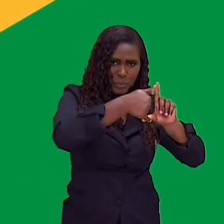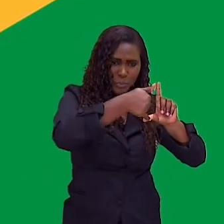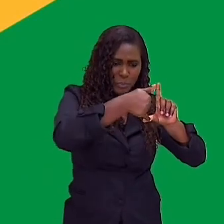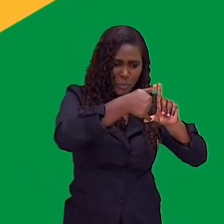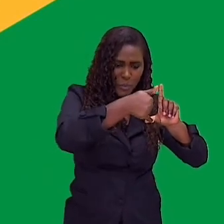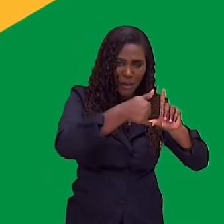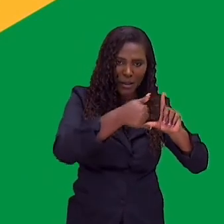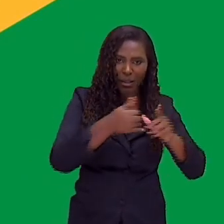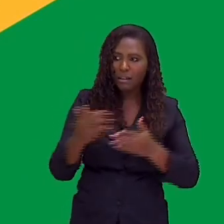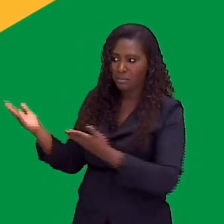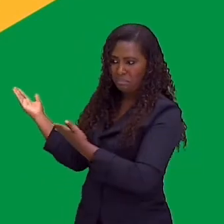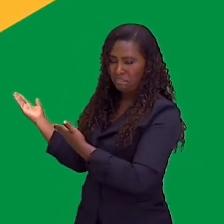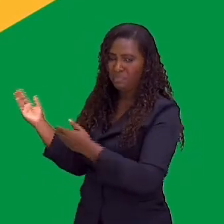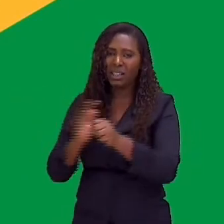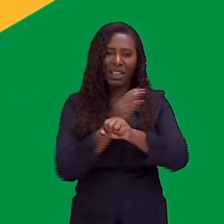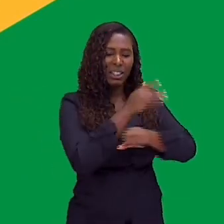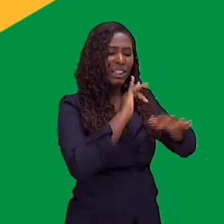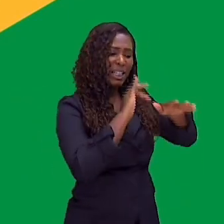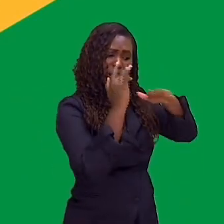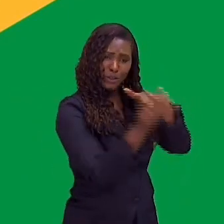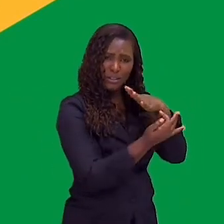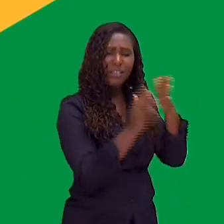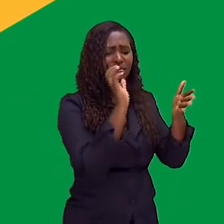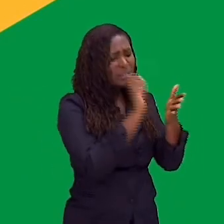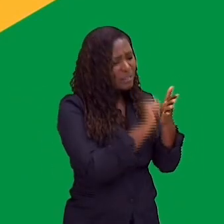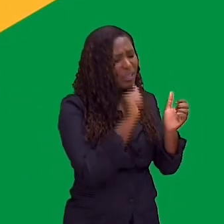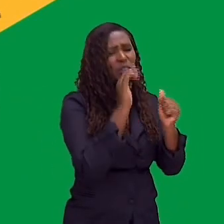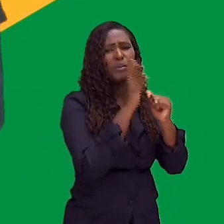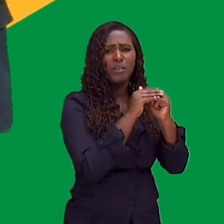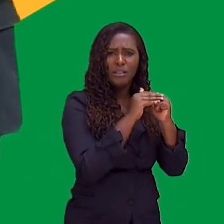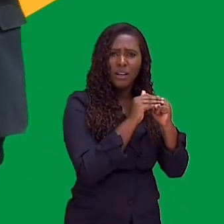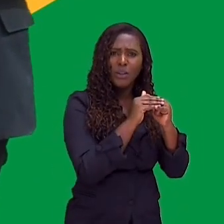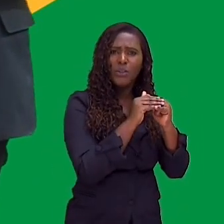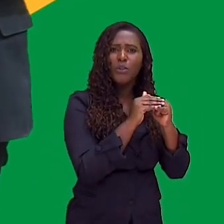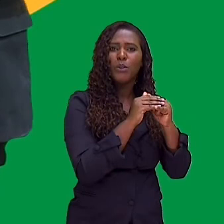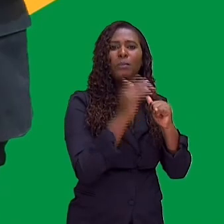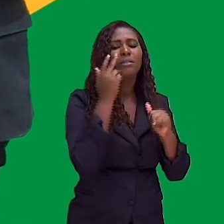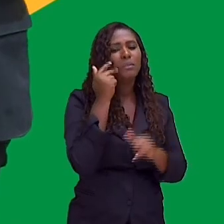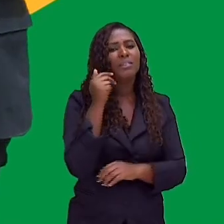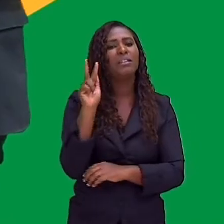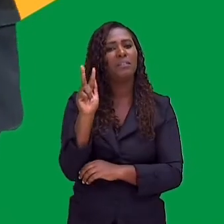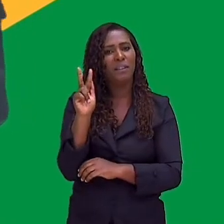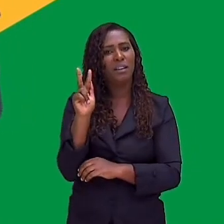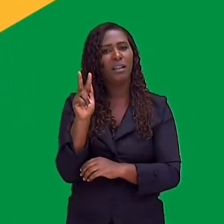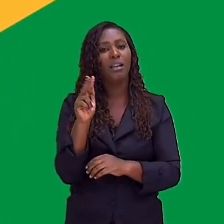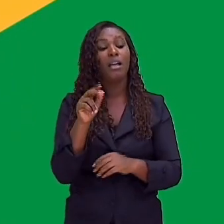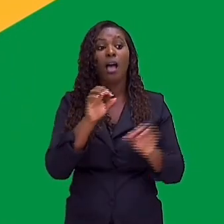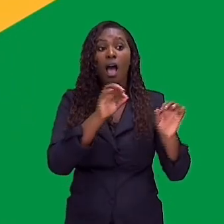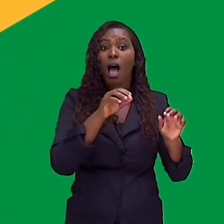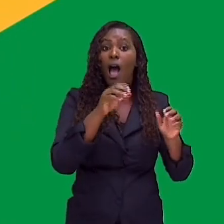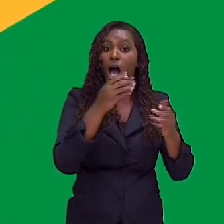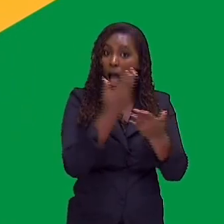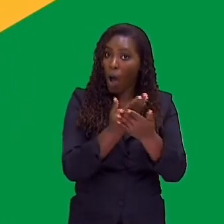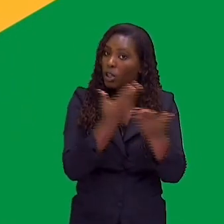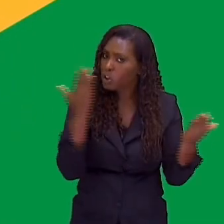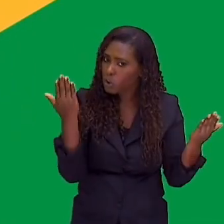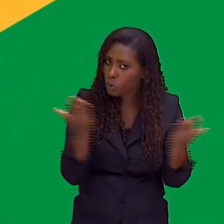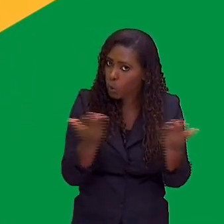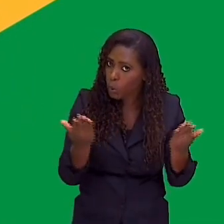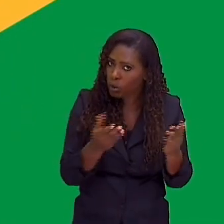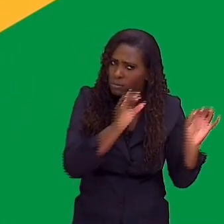Carta Magna, a atual Constituição de 1988. Precisamos rever os